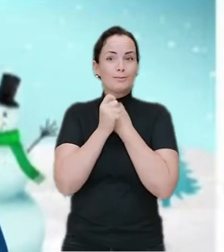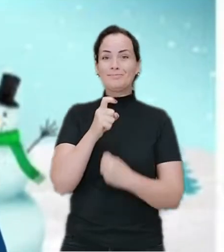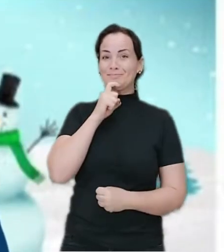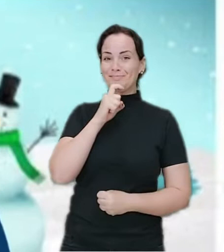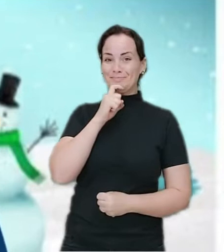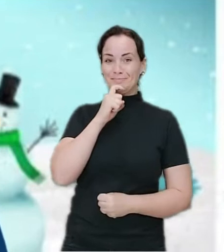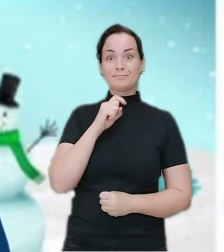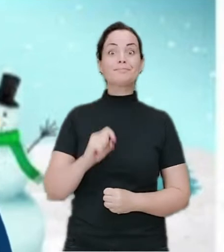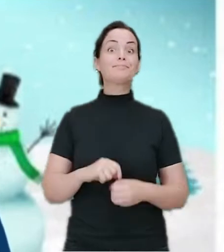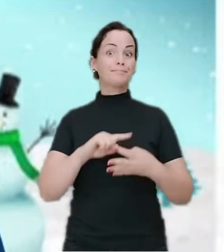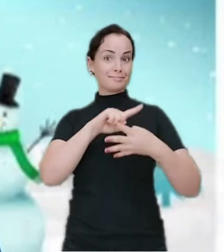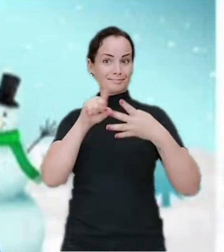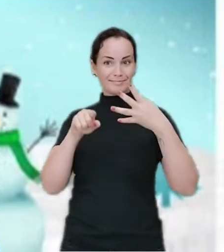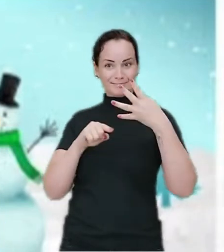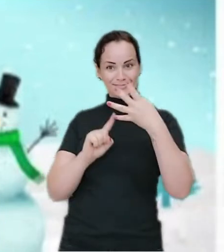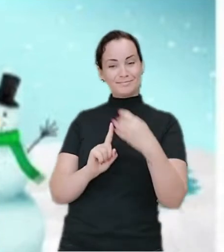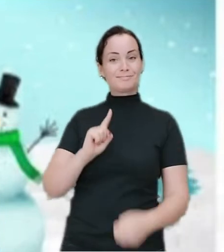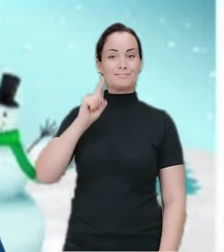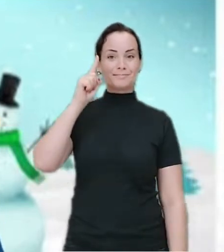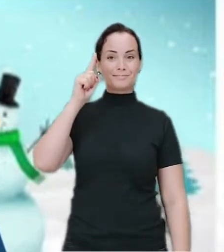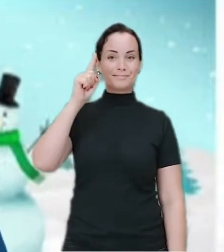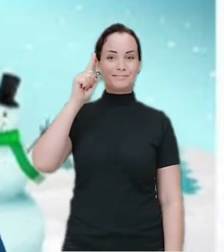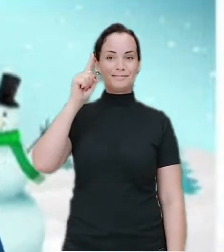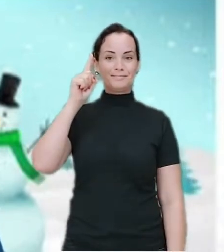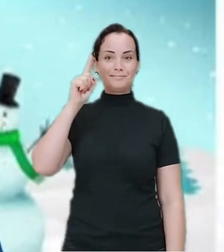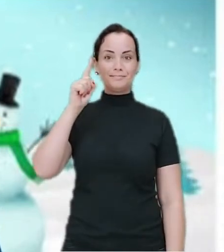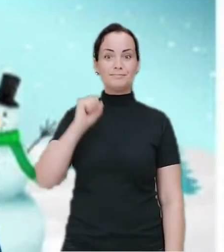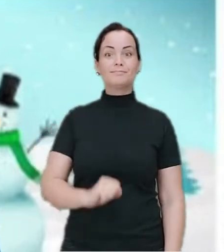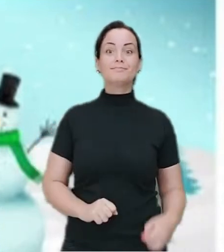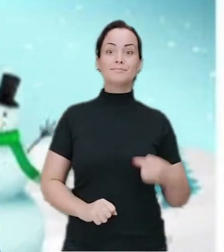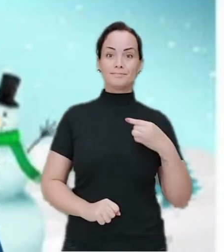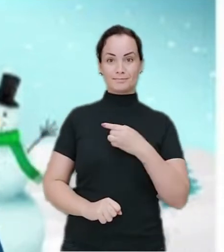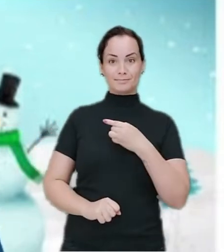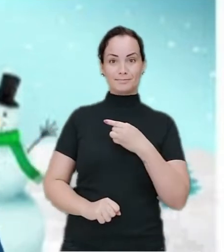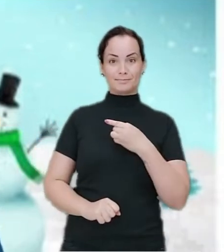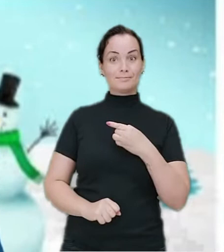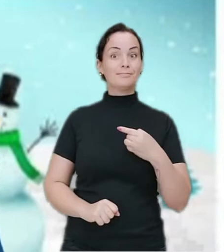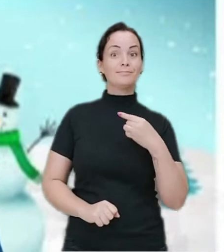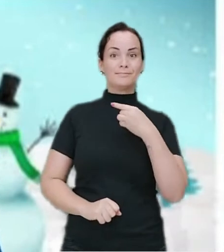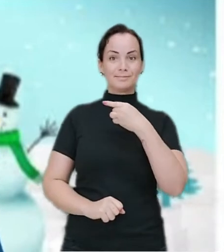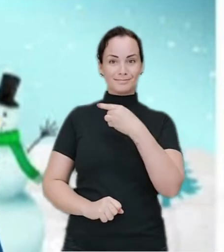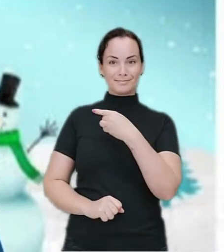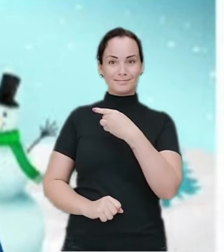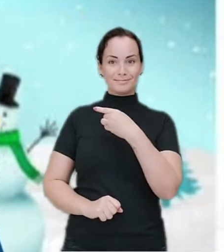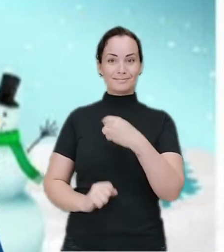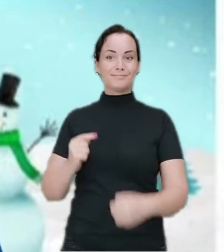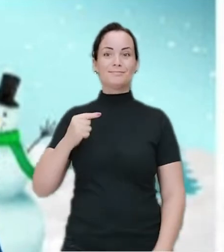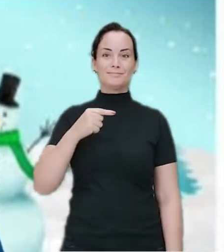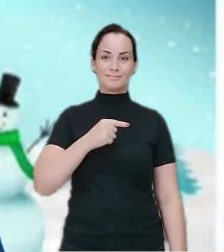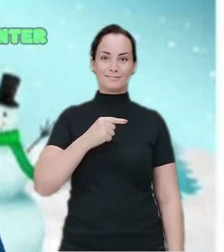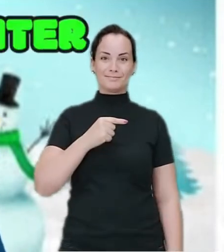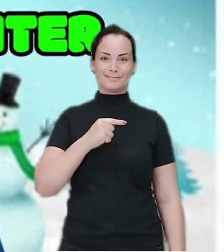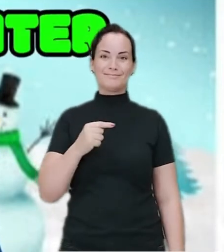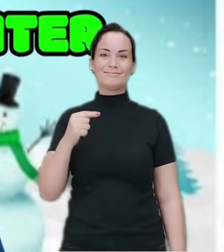então as four seasons of the year: spring, summer,